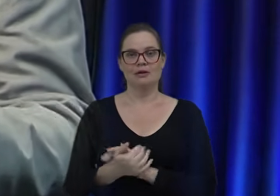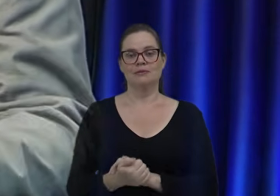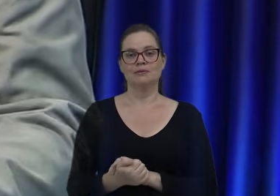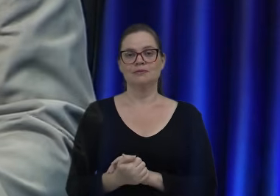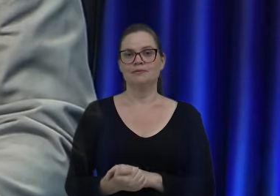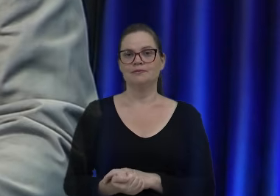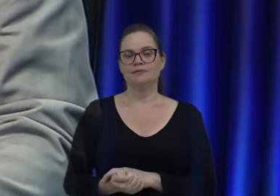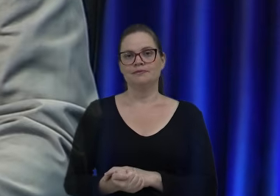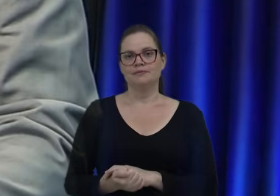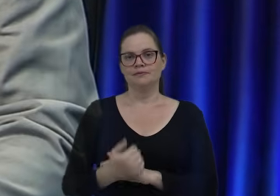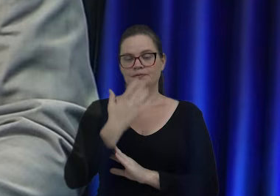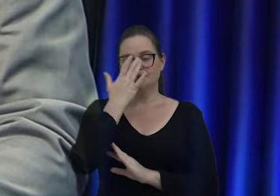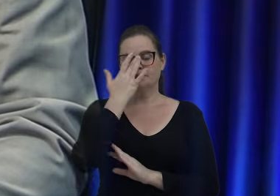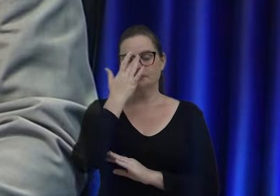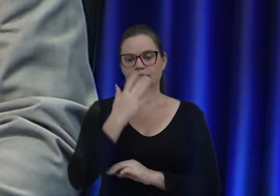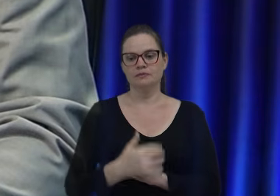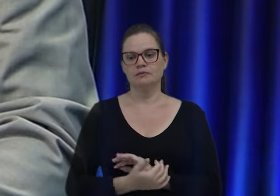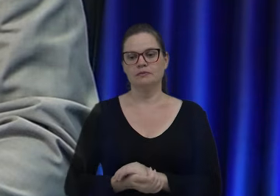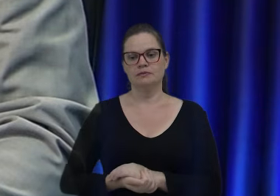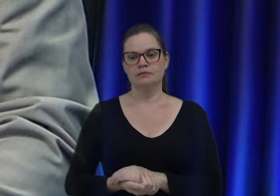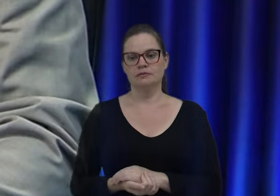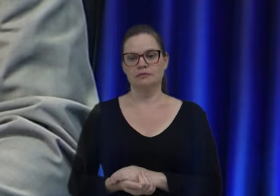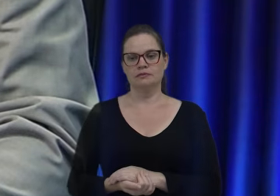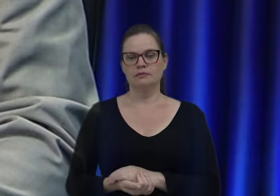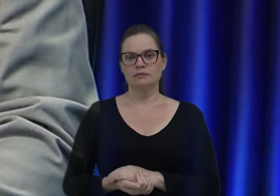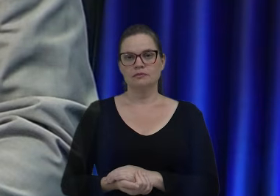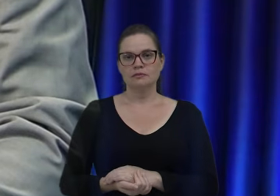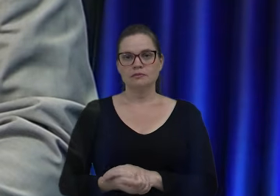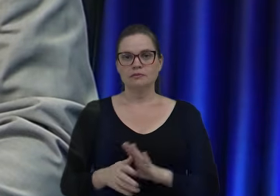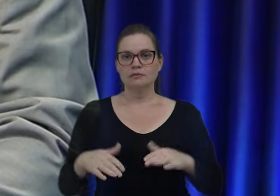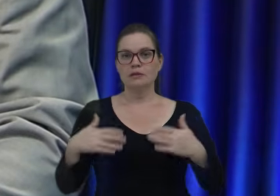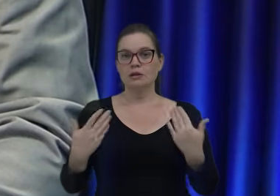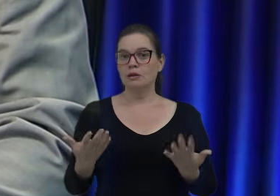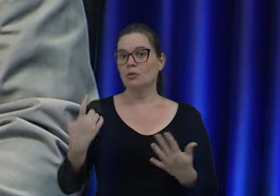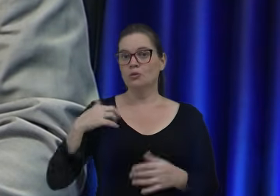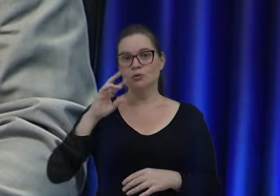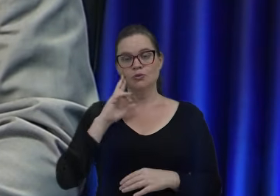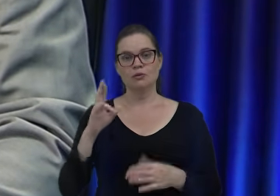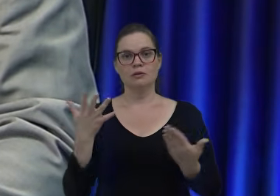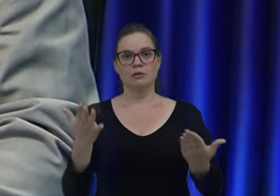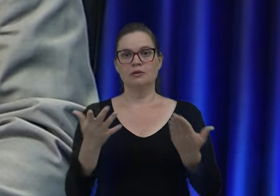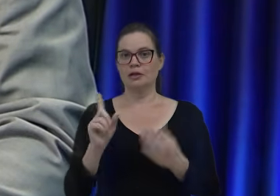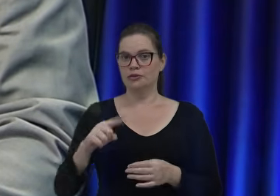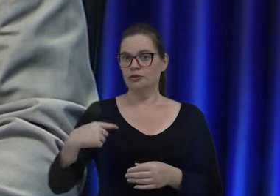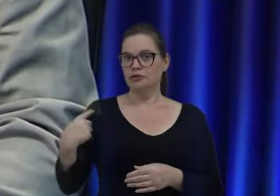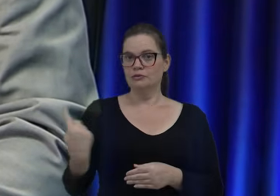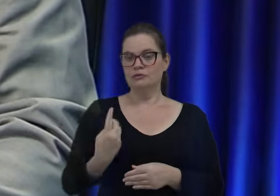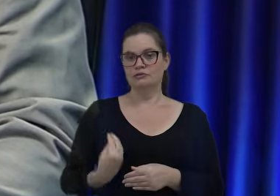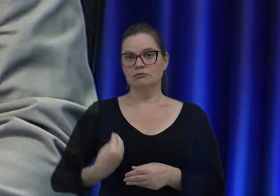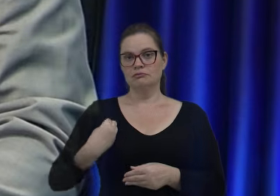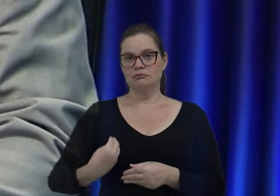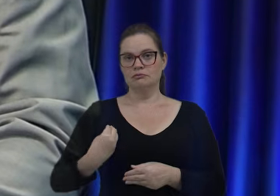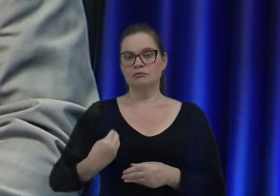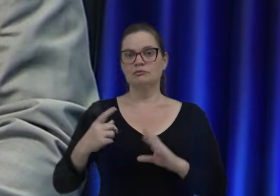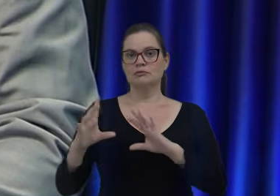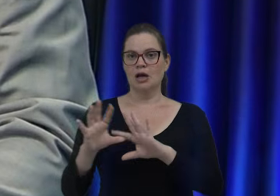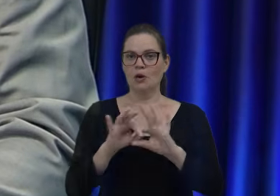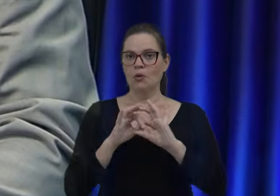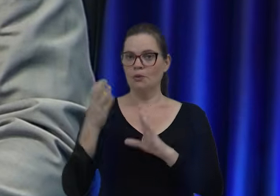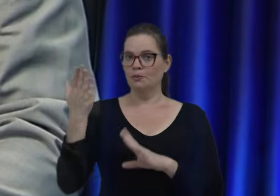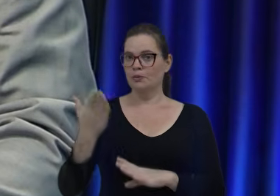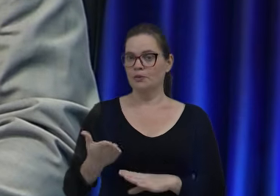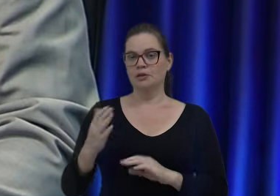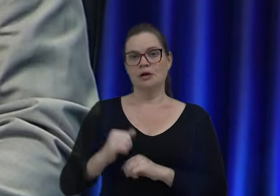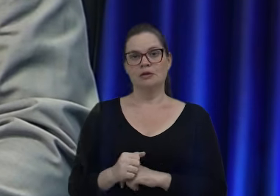corpo visível de Cristo, que é a igreja. Então, o Senhor, ele quer que nós vivamos uma vida em comunhão com a